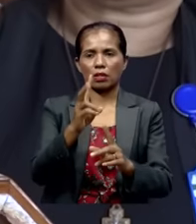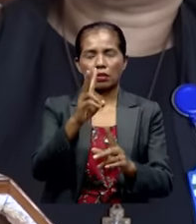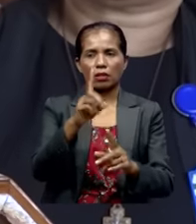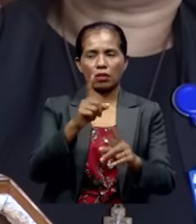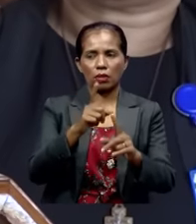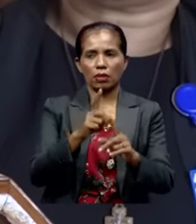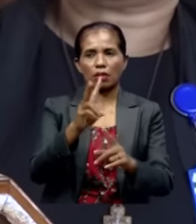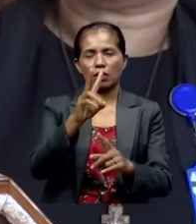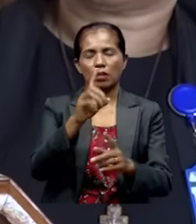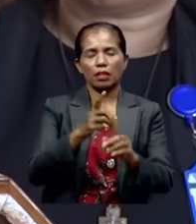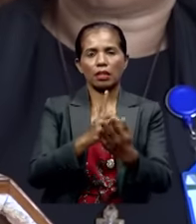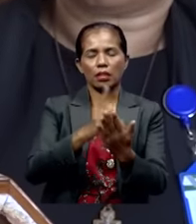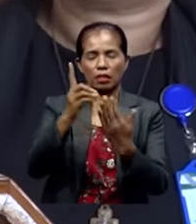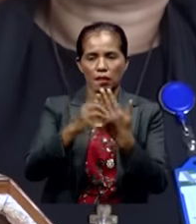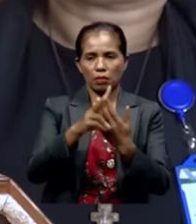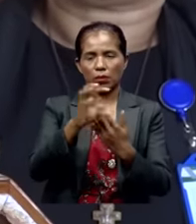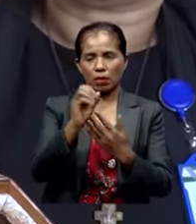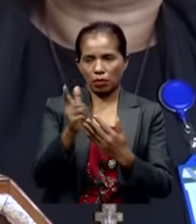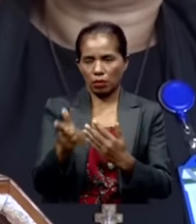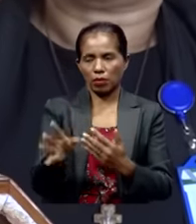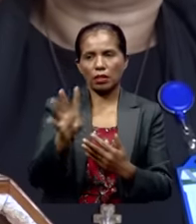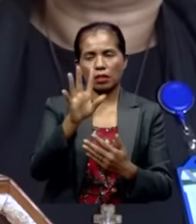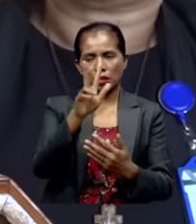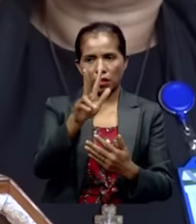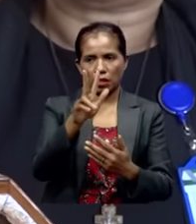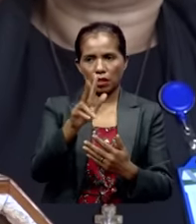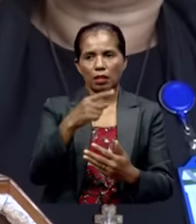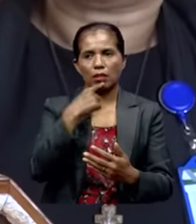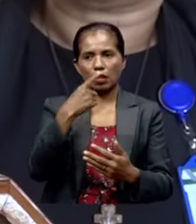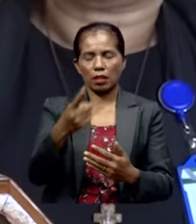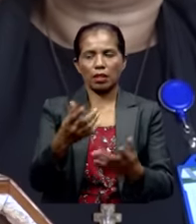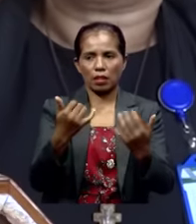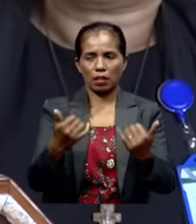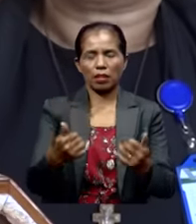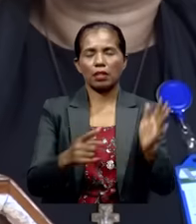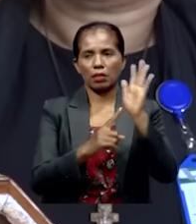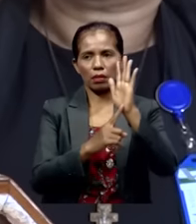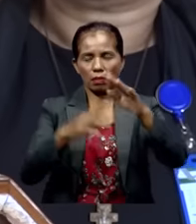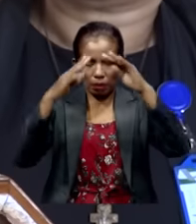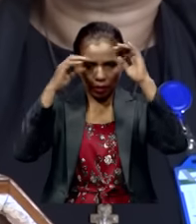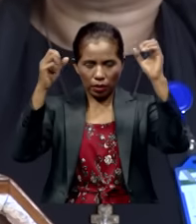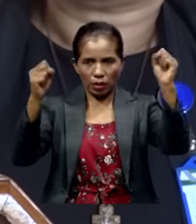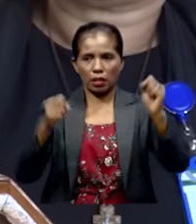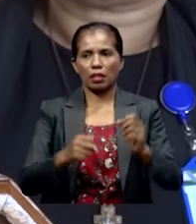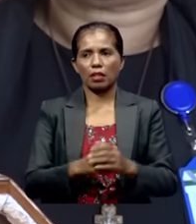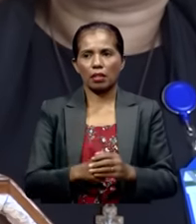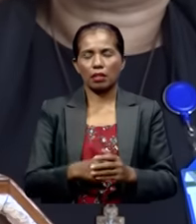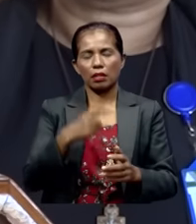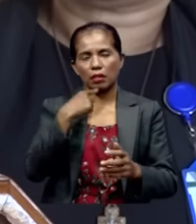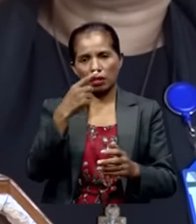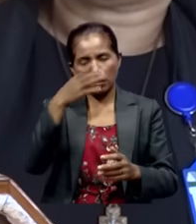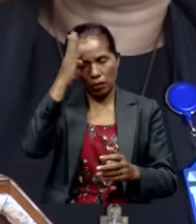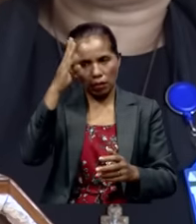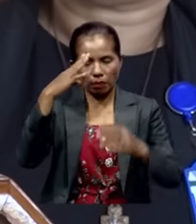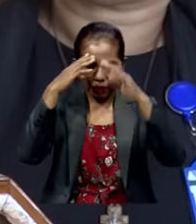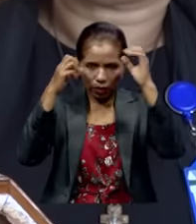dezembro de 2023. A tu esclarece de que da Neba ser um presente, ser um presidente, mas